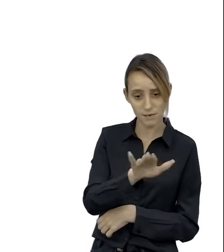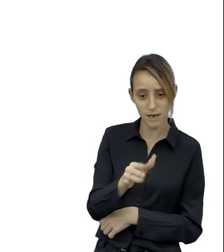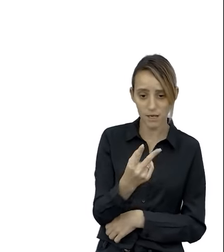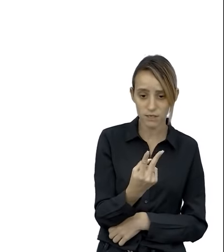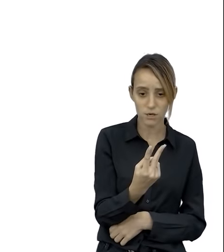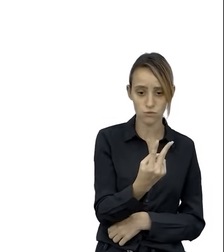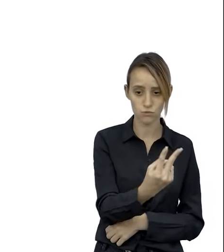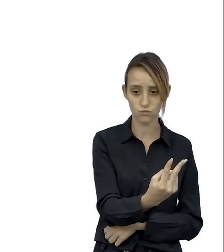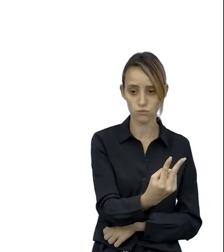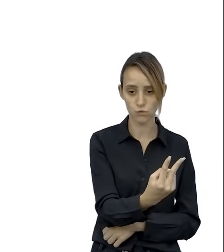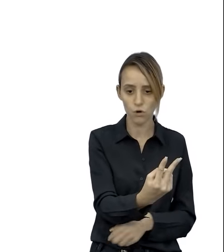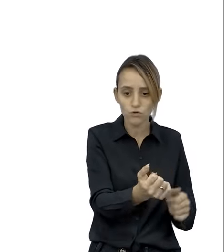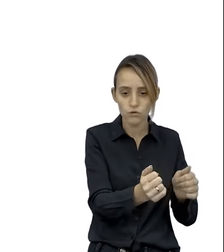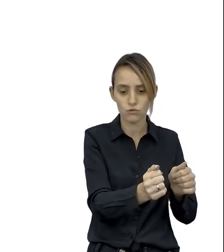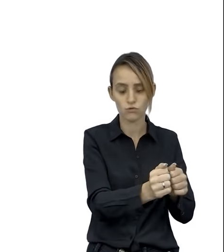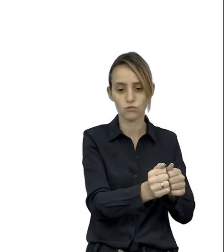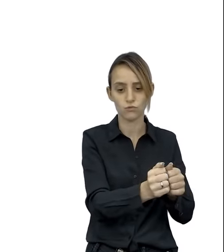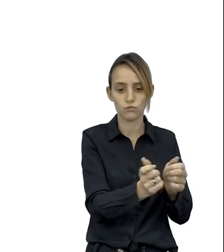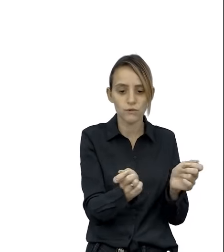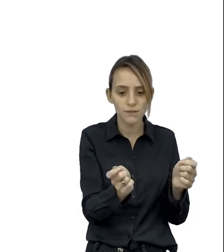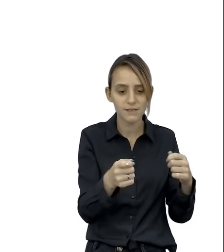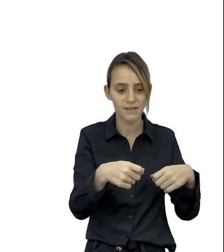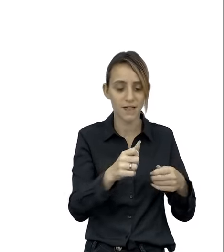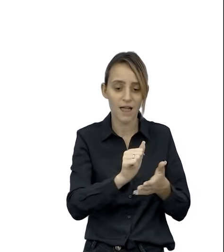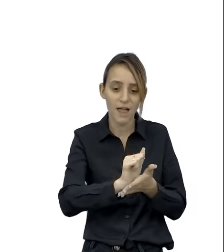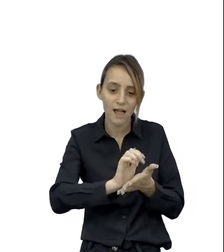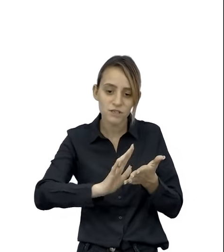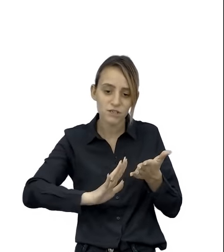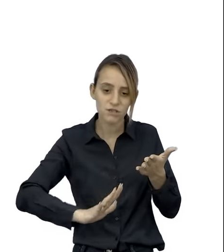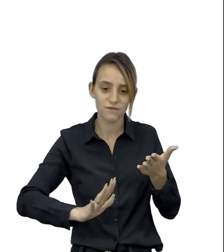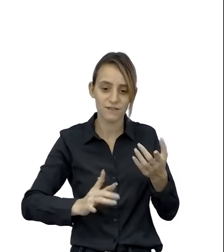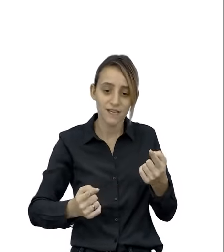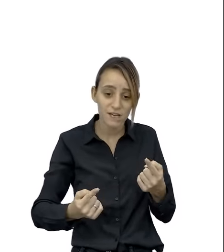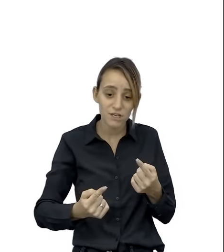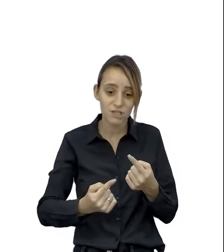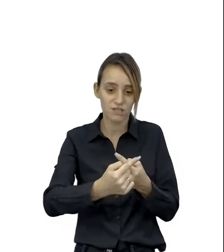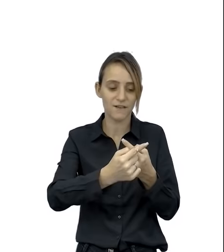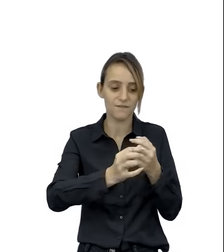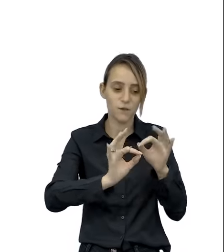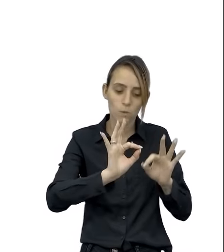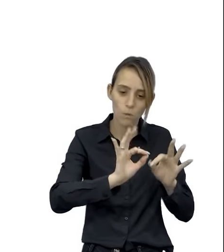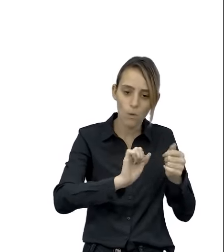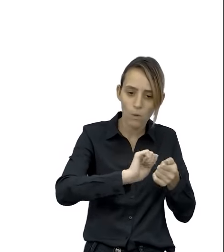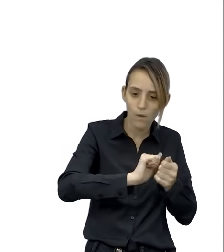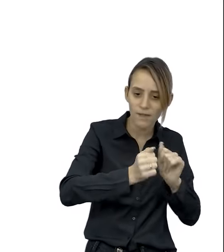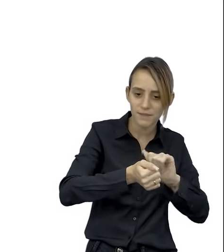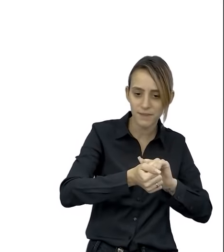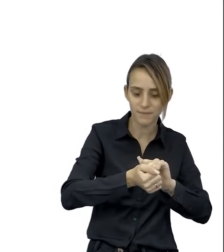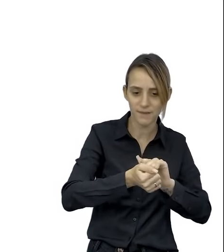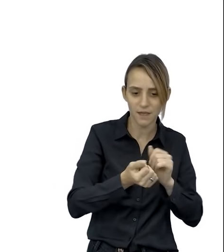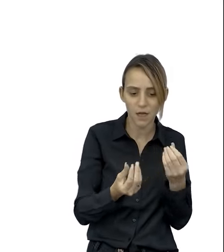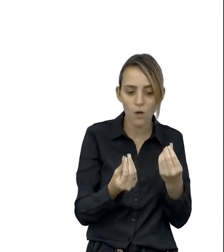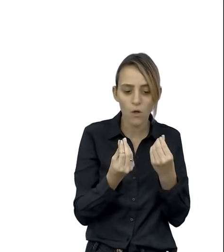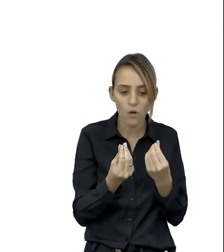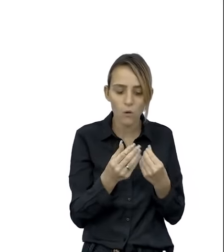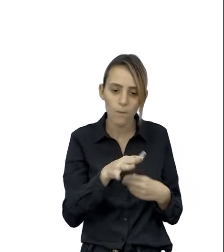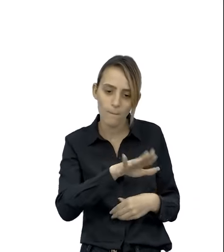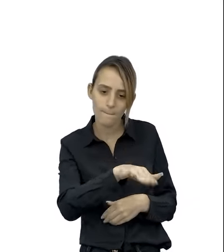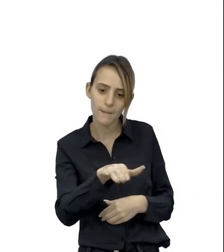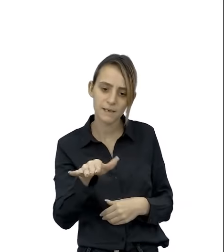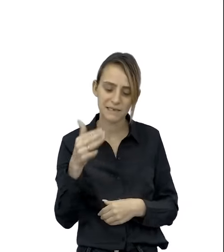uma condição para que a atividade aconteça com desafio ajustado, a depender dos saberes que a turminha